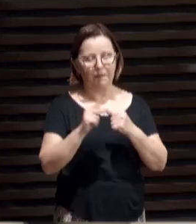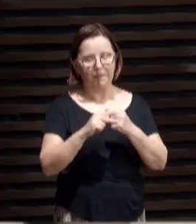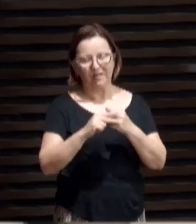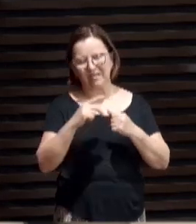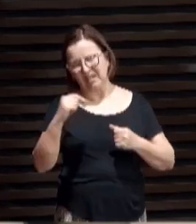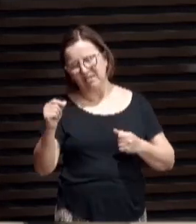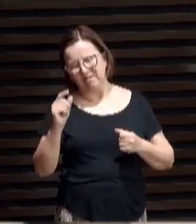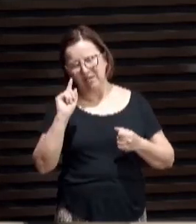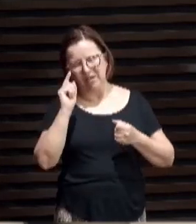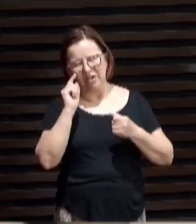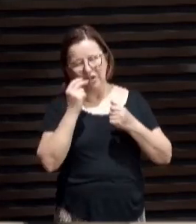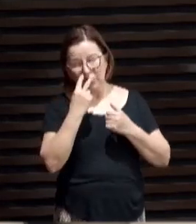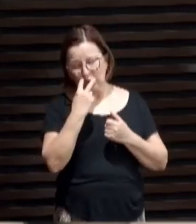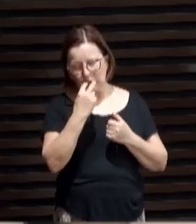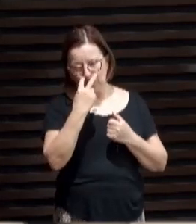amargamente.